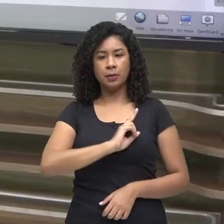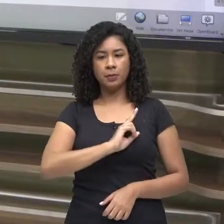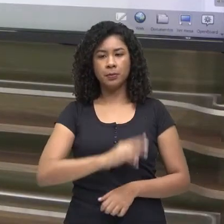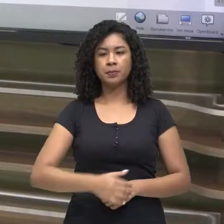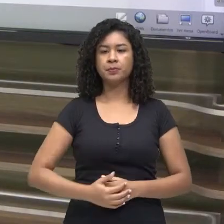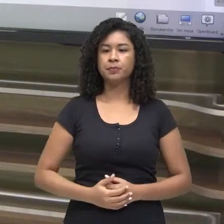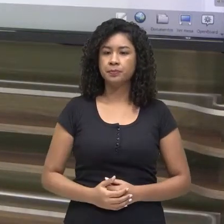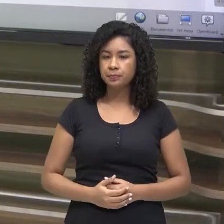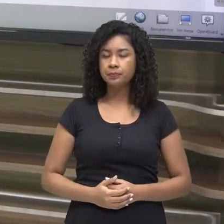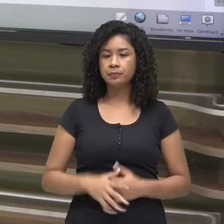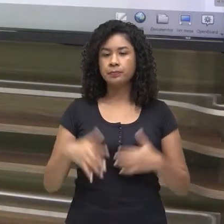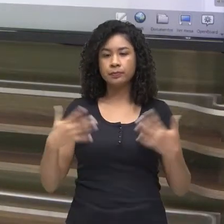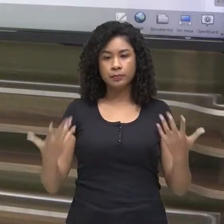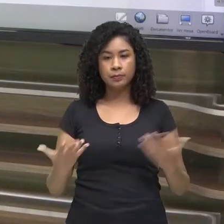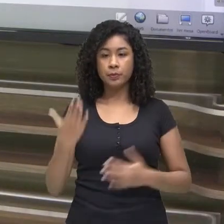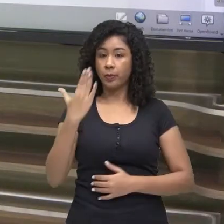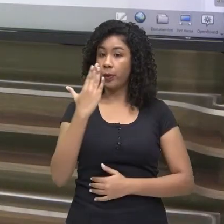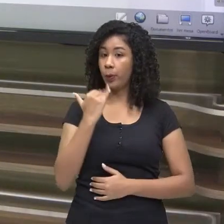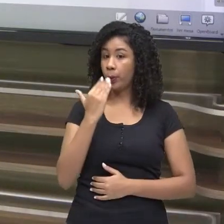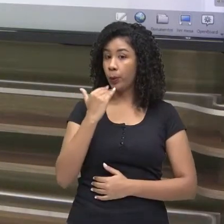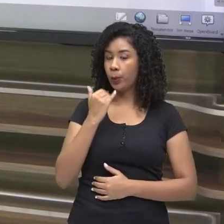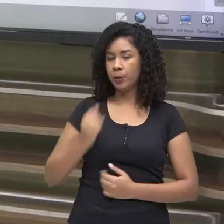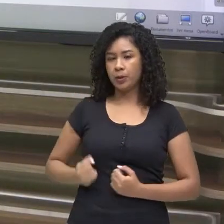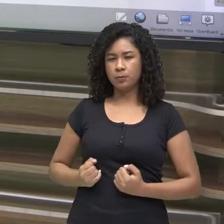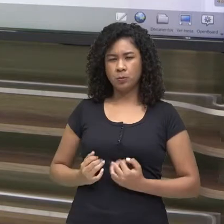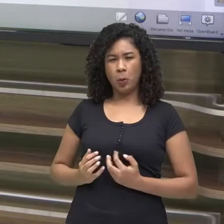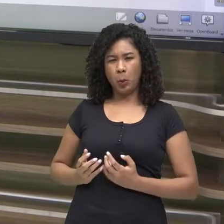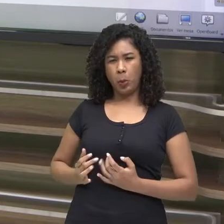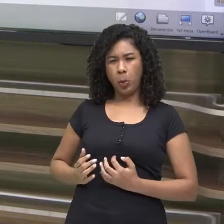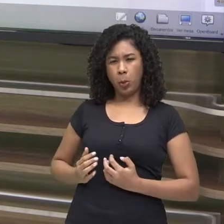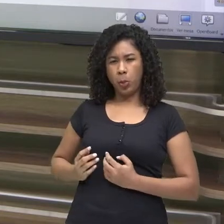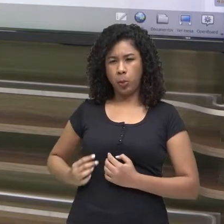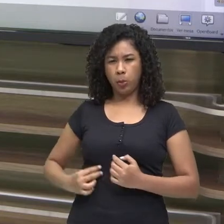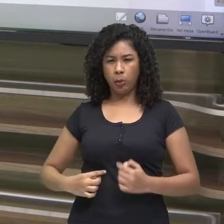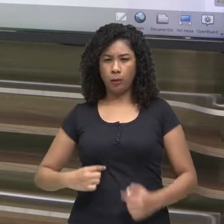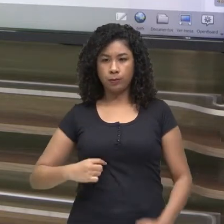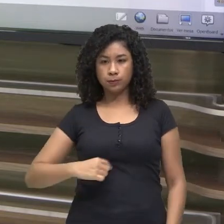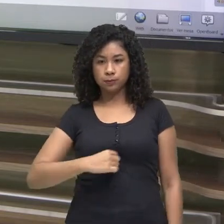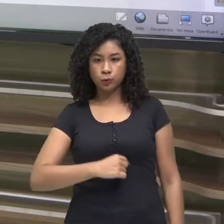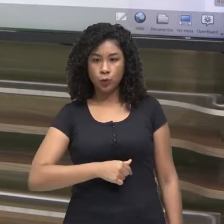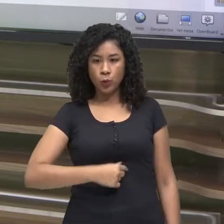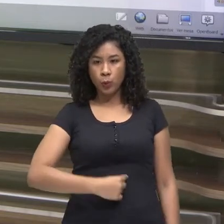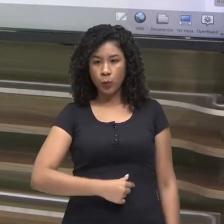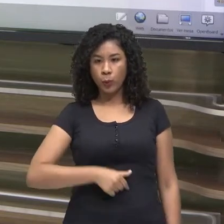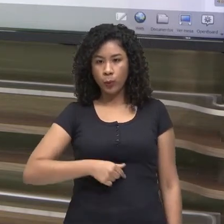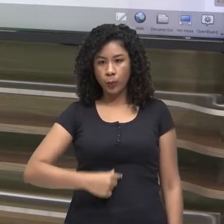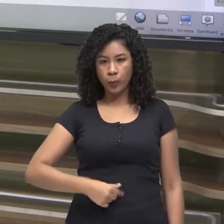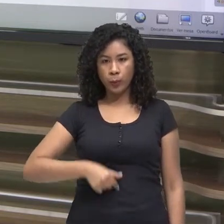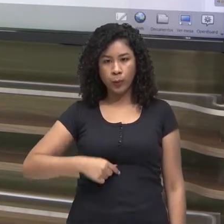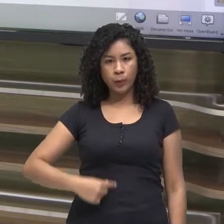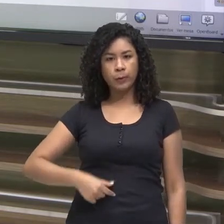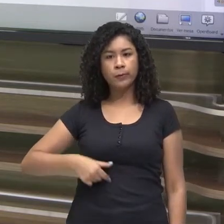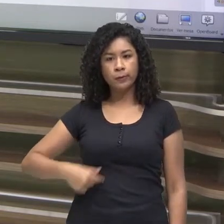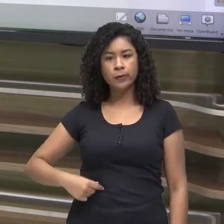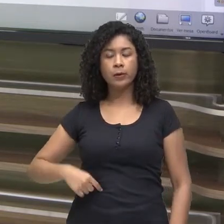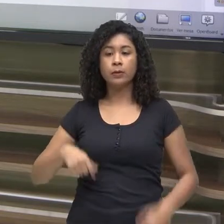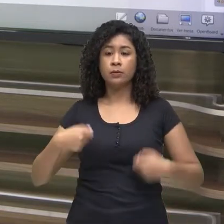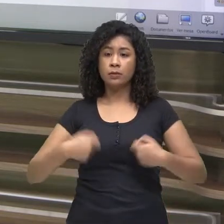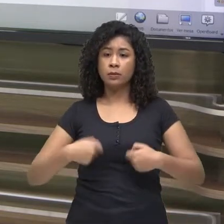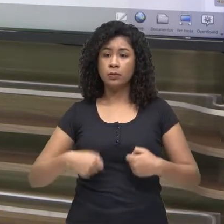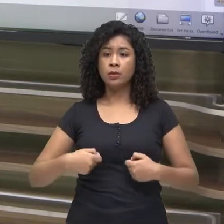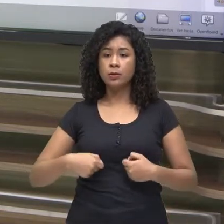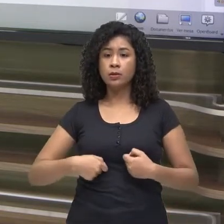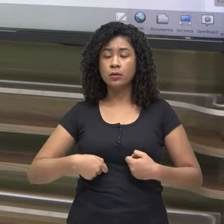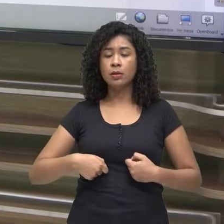veio do estômago, como eu falei para vocês, ele veio bem ácido. Então, ele precisa ser tirada essa acidez, porque